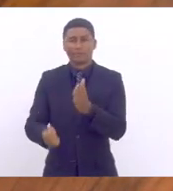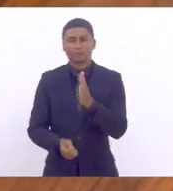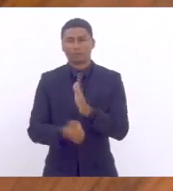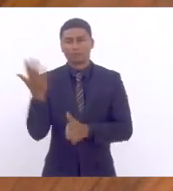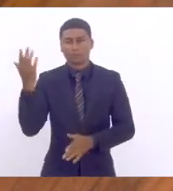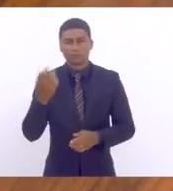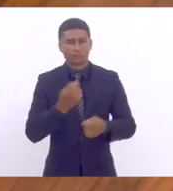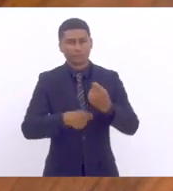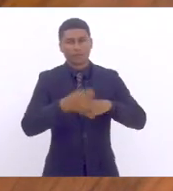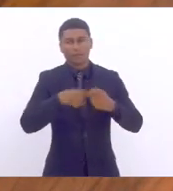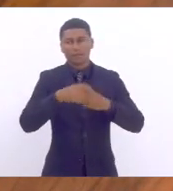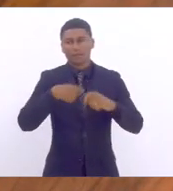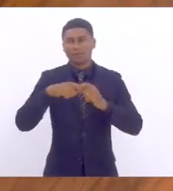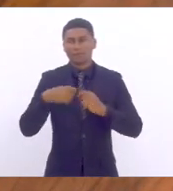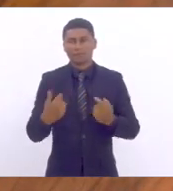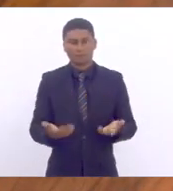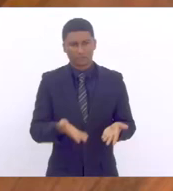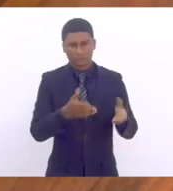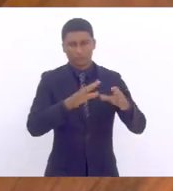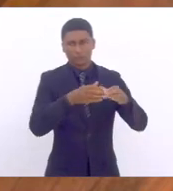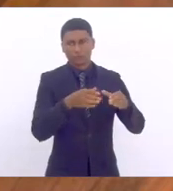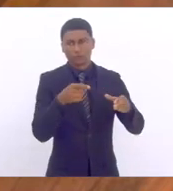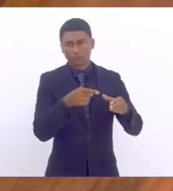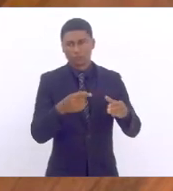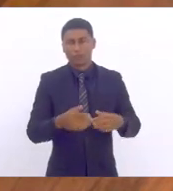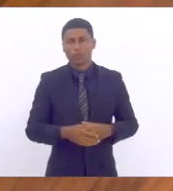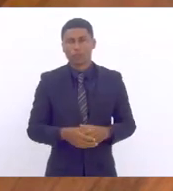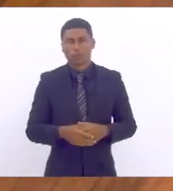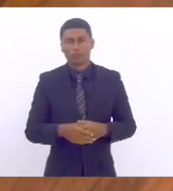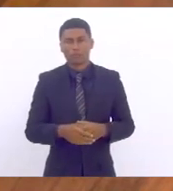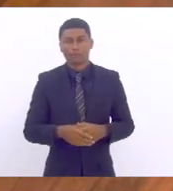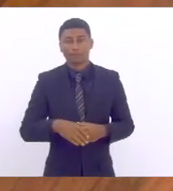financeira da federação. Isso já foi